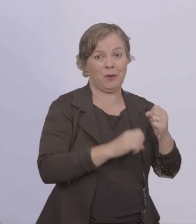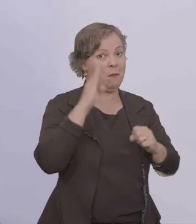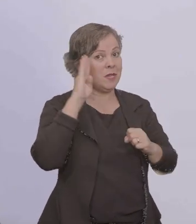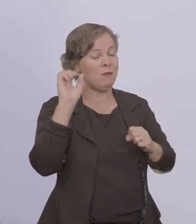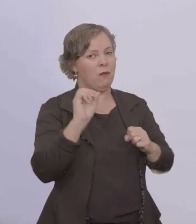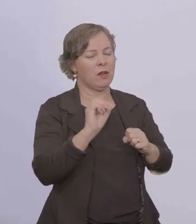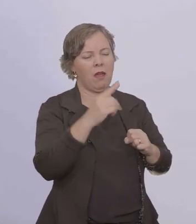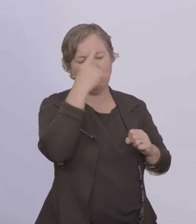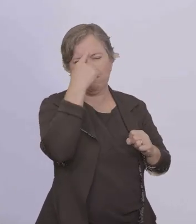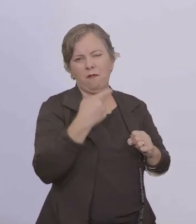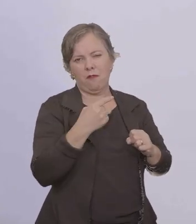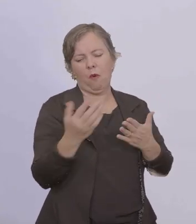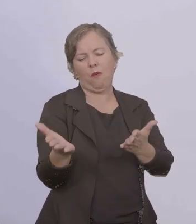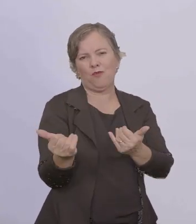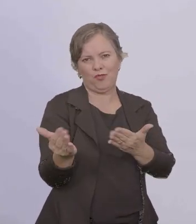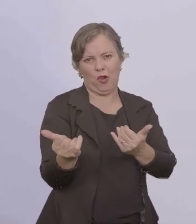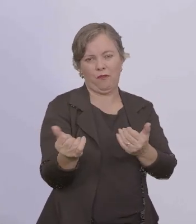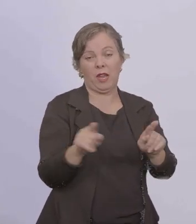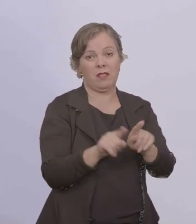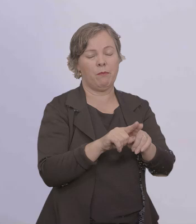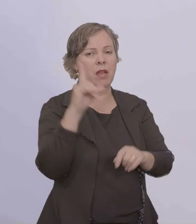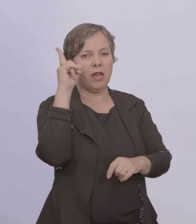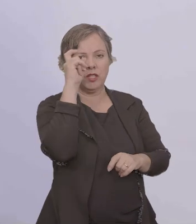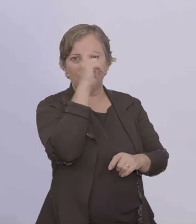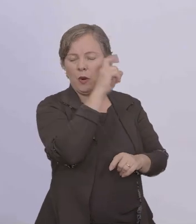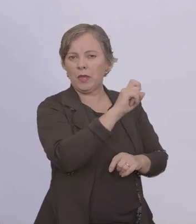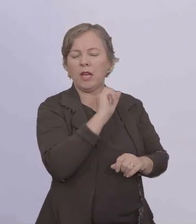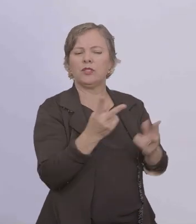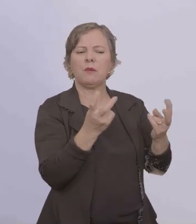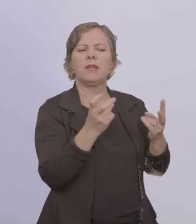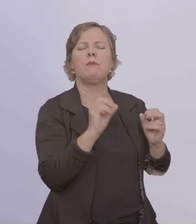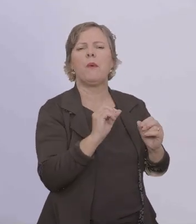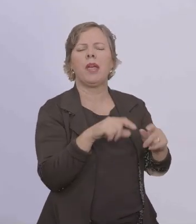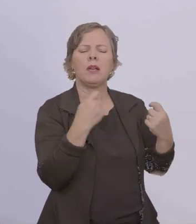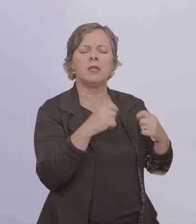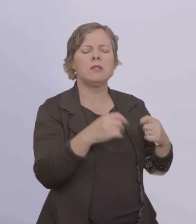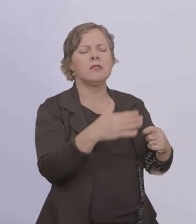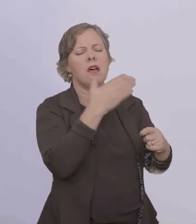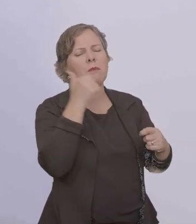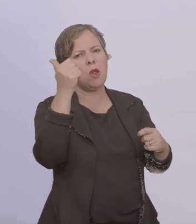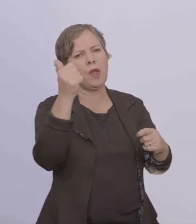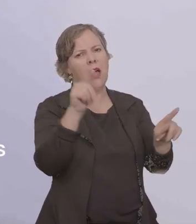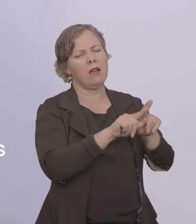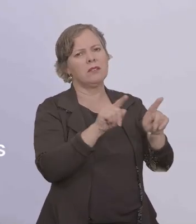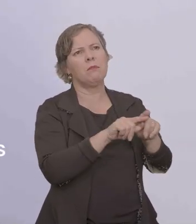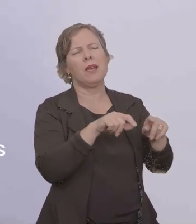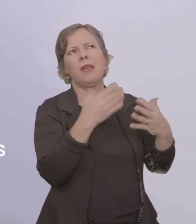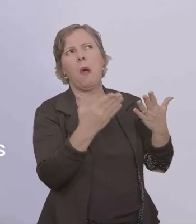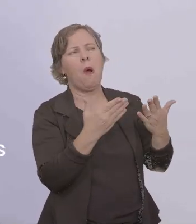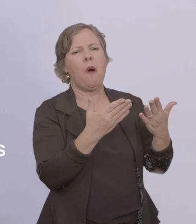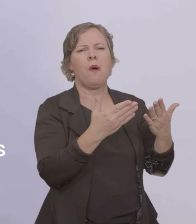principalmente esses perfis mais jovens. Além da dificuldade de identificar os pontos fortes e pontos de melhoria e